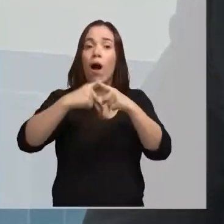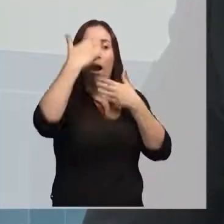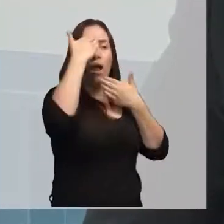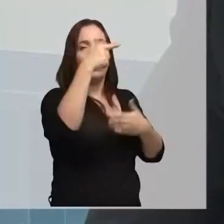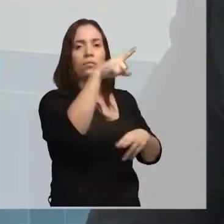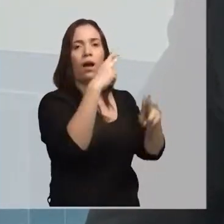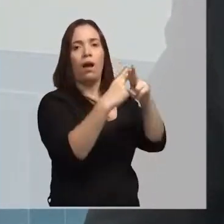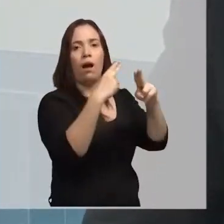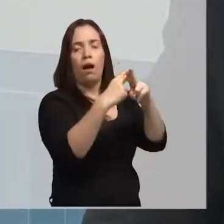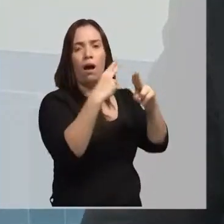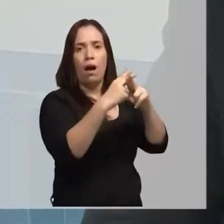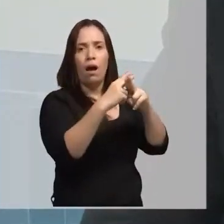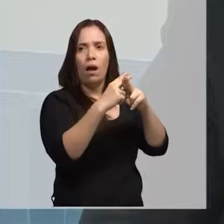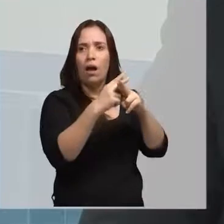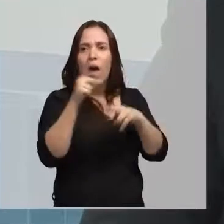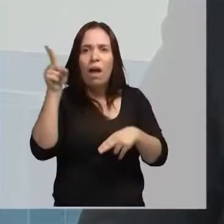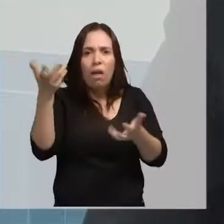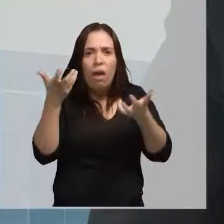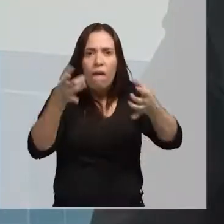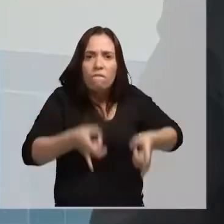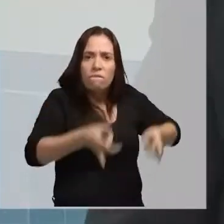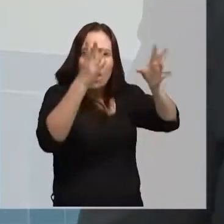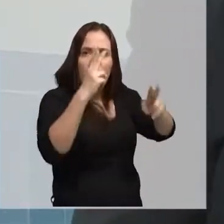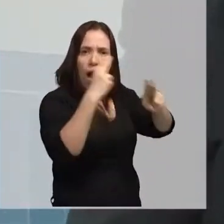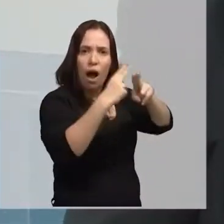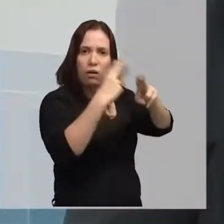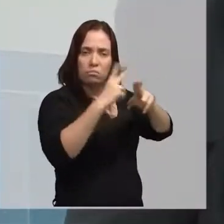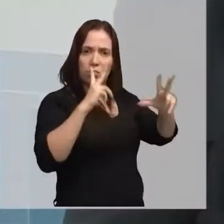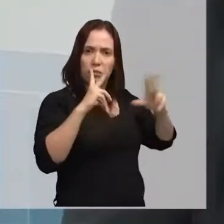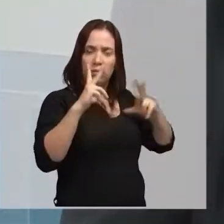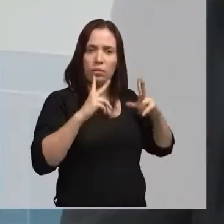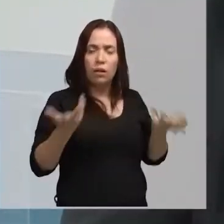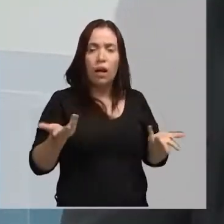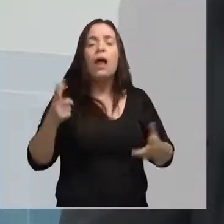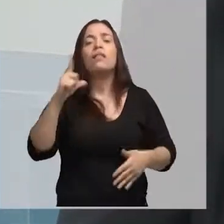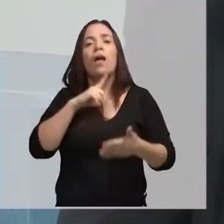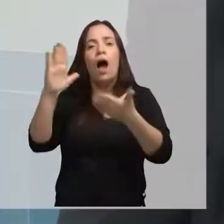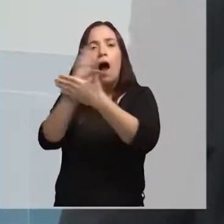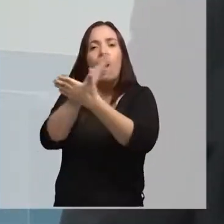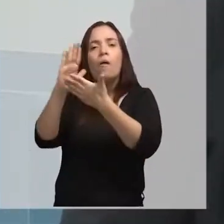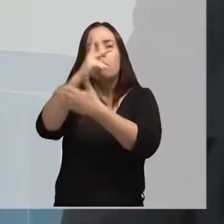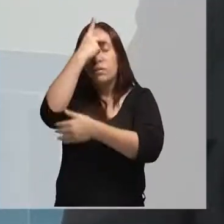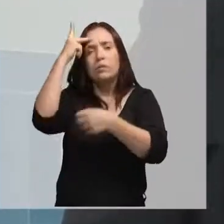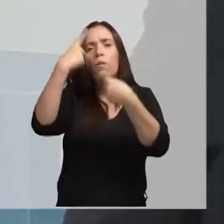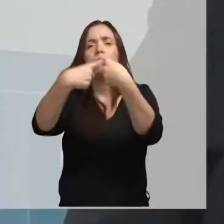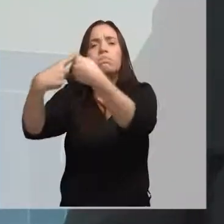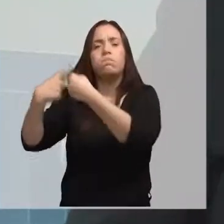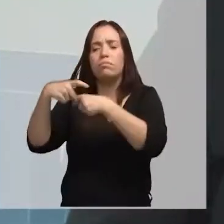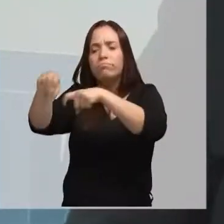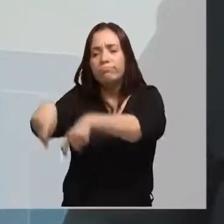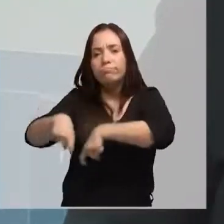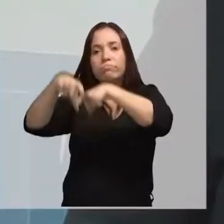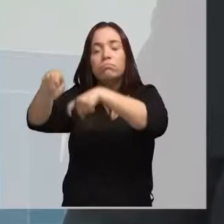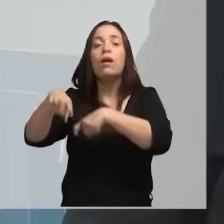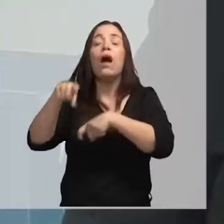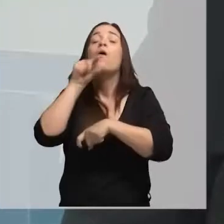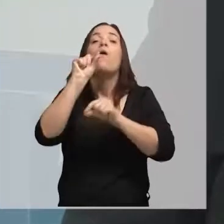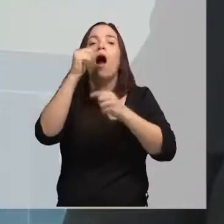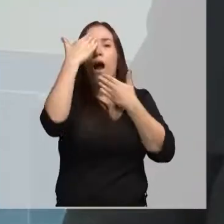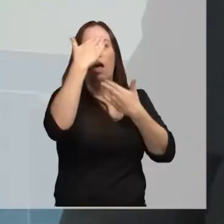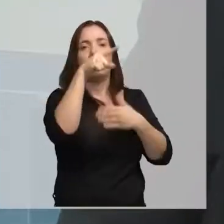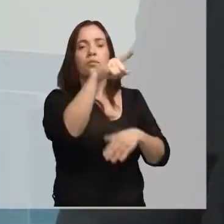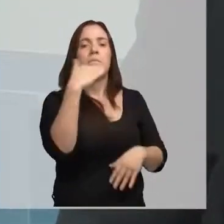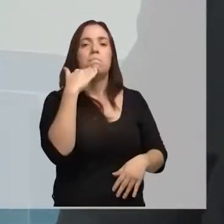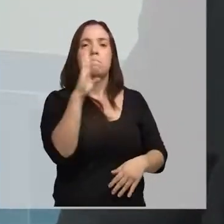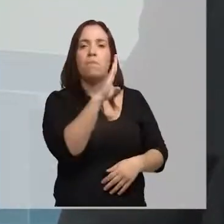querem privatizar a Caixa Econômica. Se alguns agricultores sobrevivem no interior do estado do Ceará, sobrevivem por causa do Banco do Brasil, o Banco do Nordeste. Eles